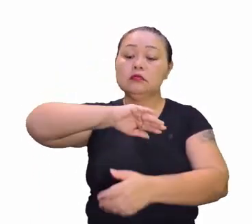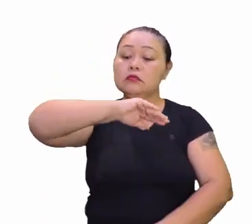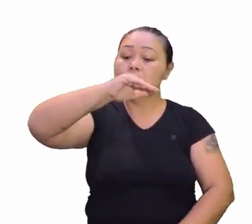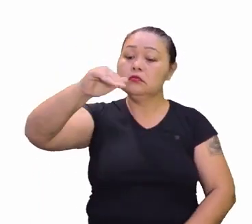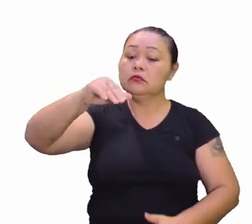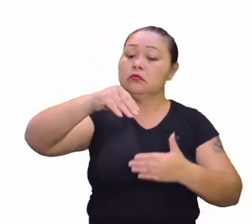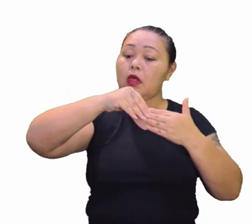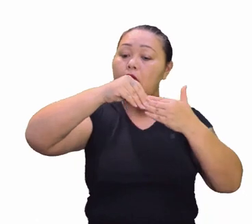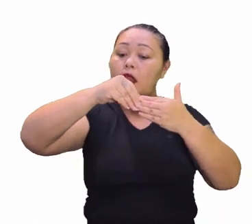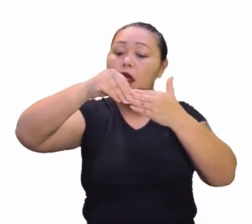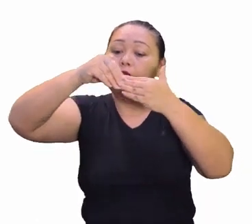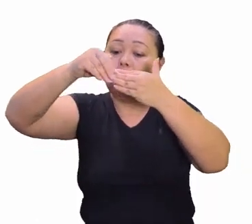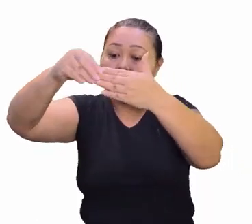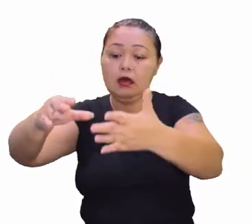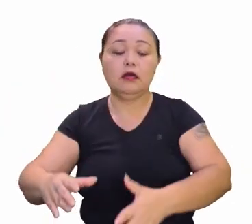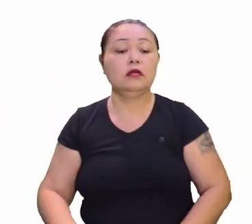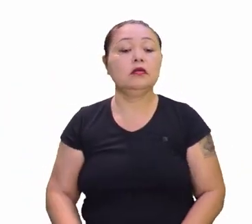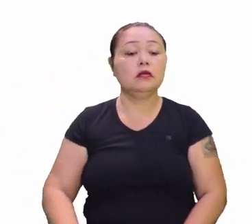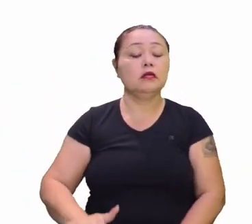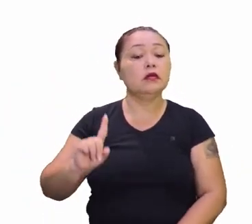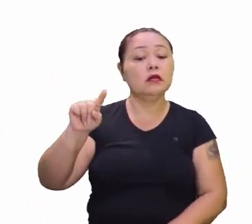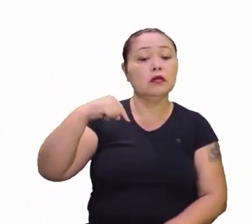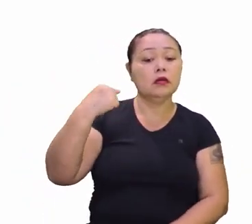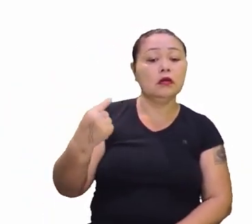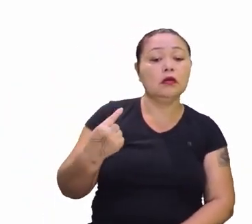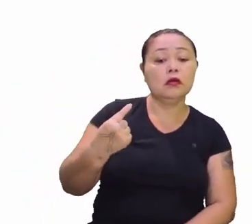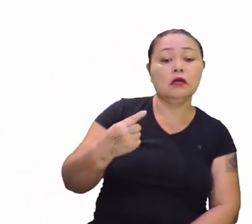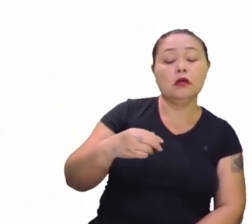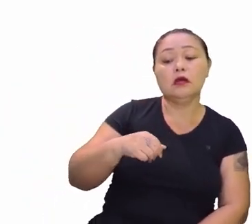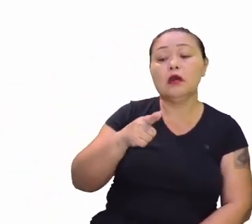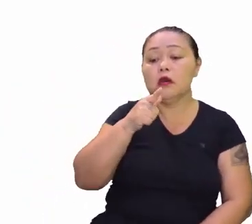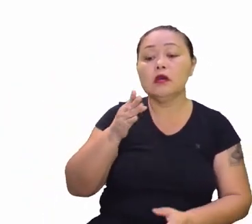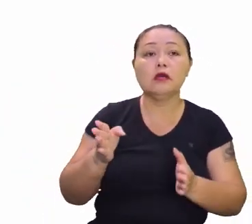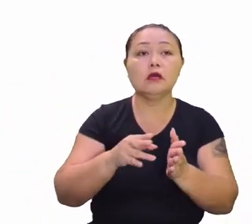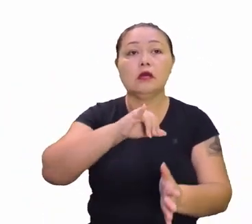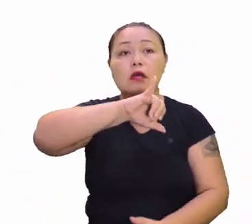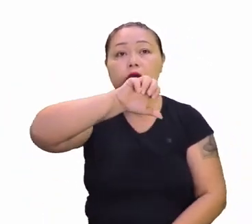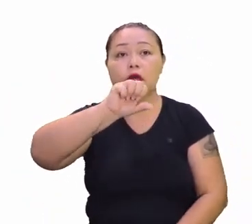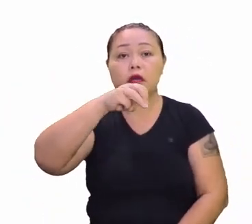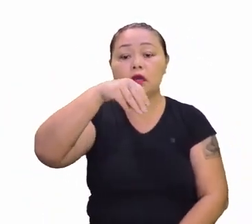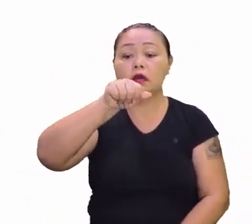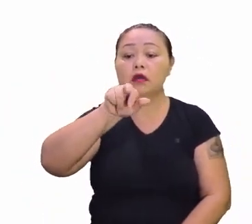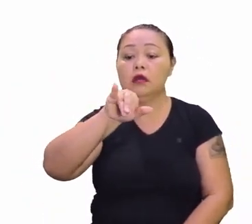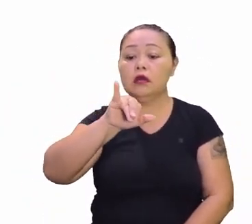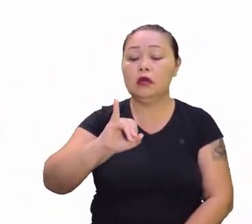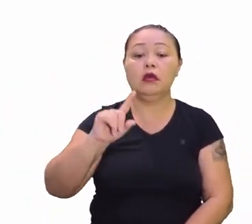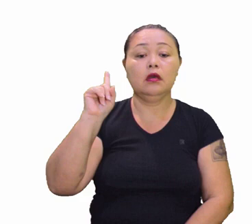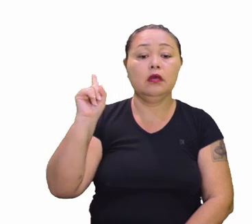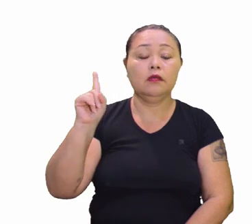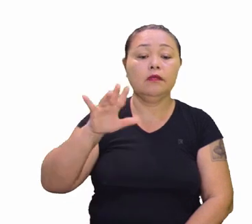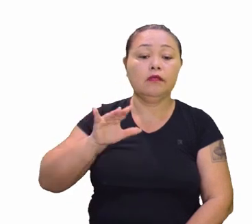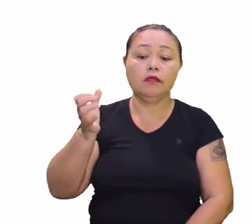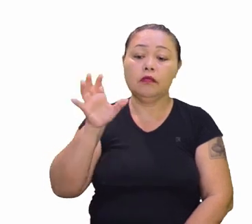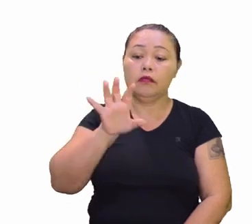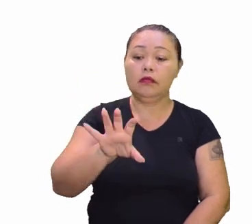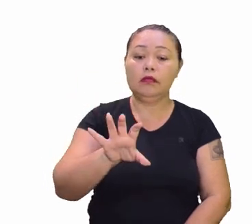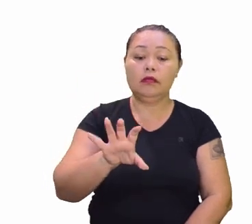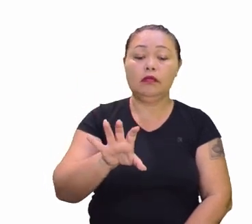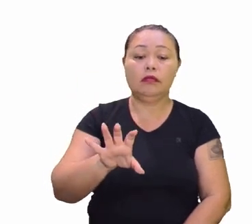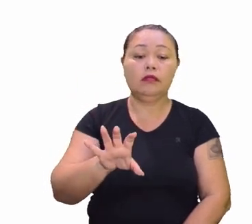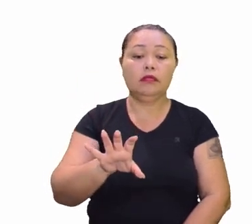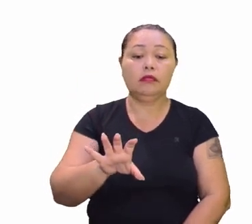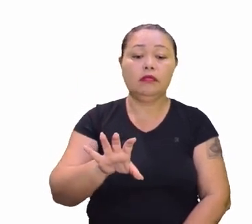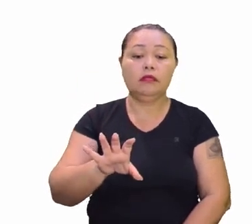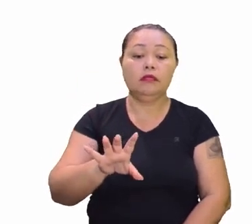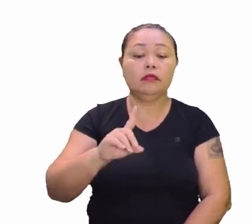Exato. Próxima bacia, Rogério, fala aí. Nós temos aí a Bacia do Jamari. Bacia do Jamari, essa aqui, a região central.